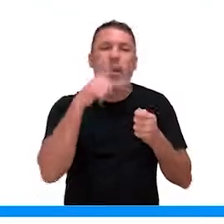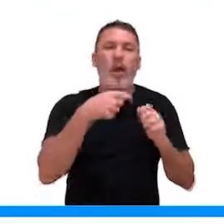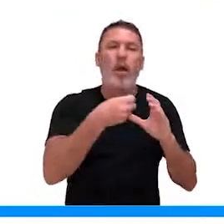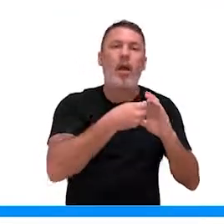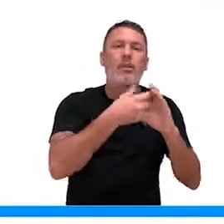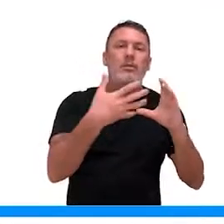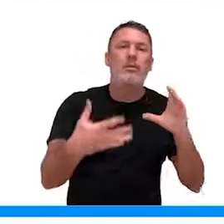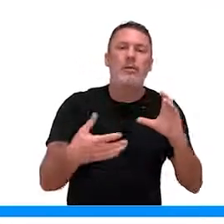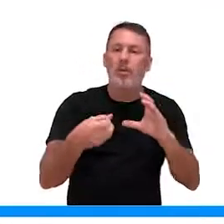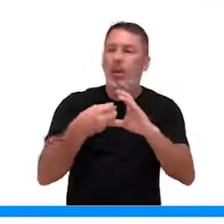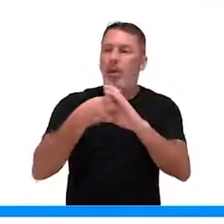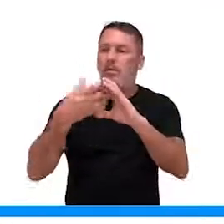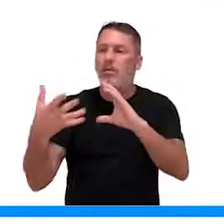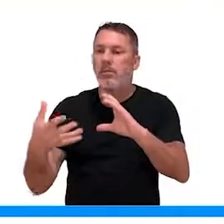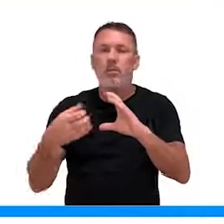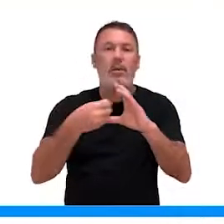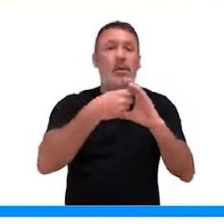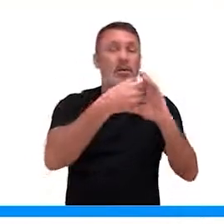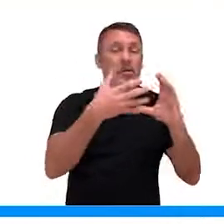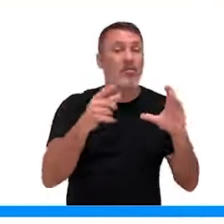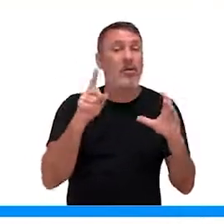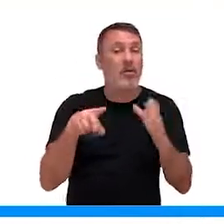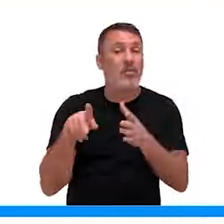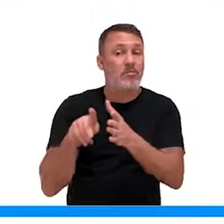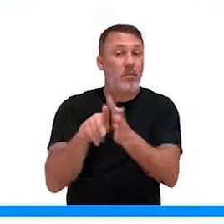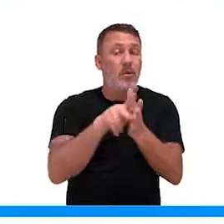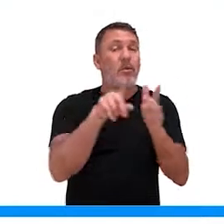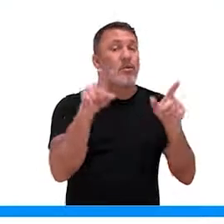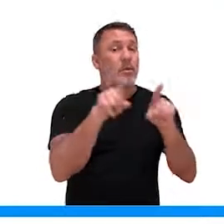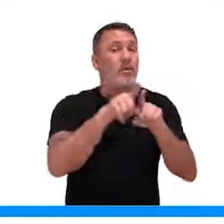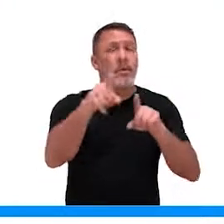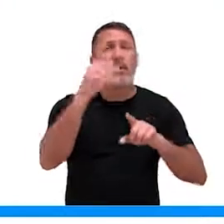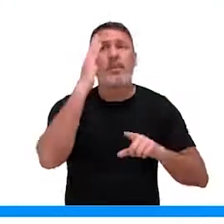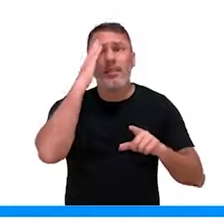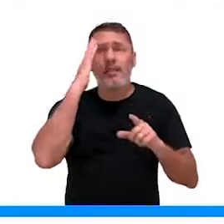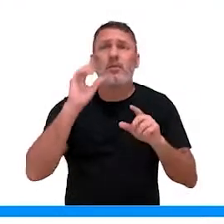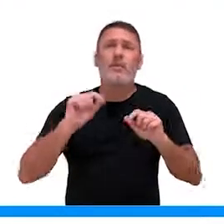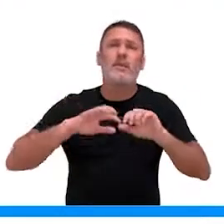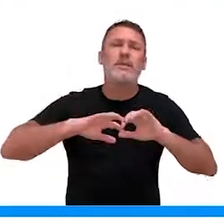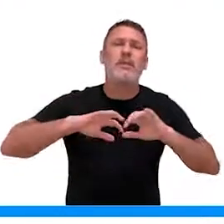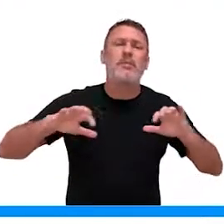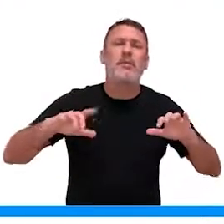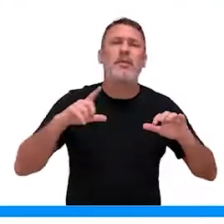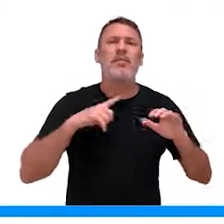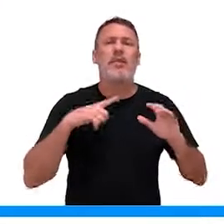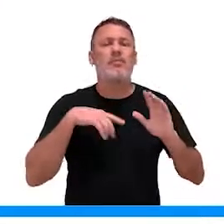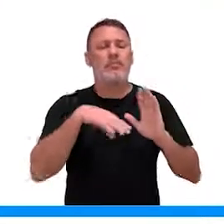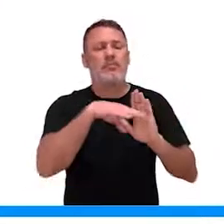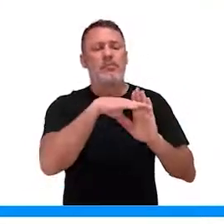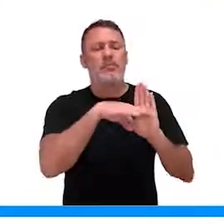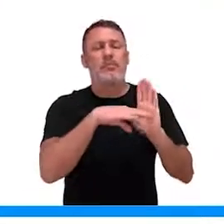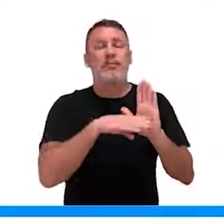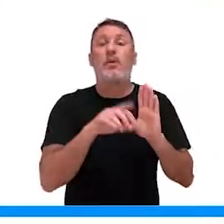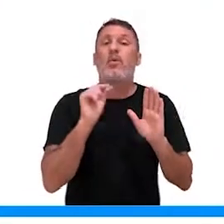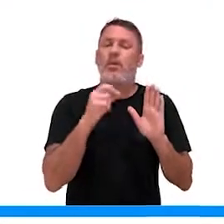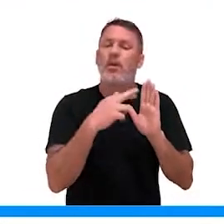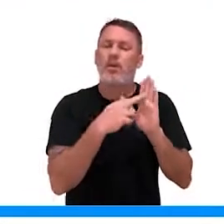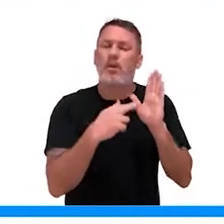classificar, você, claro, compreender, separar seguindo critérios,